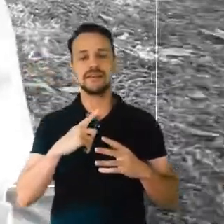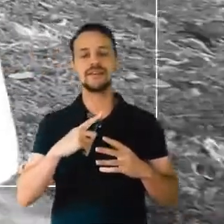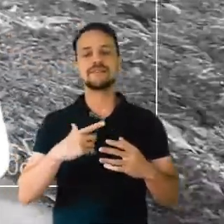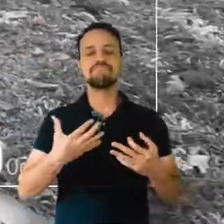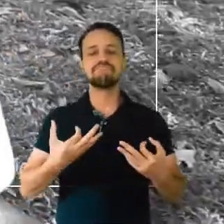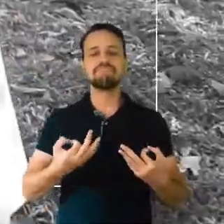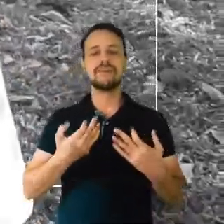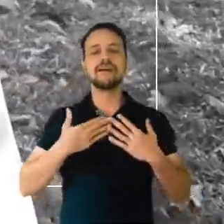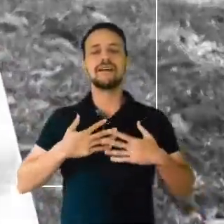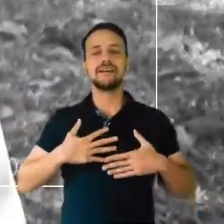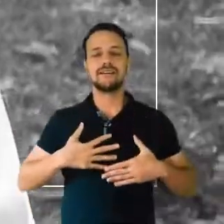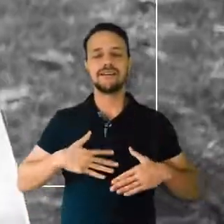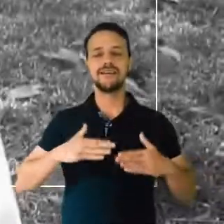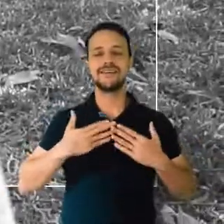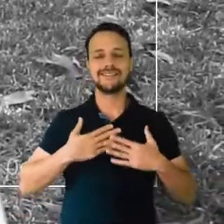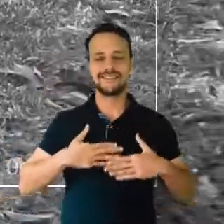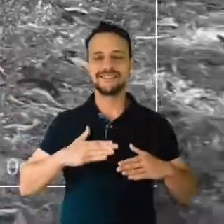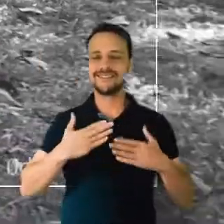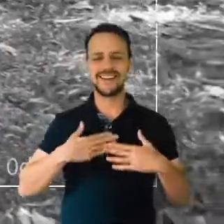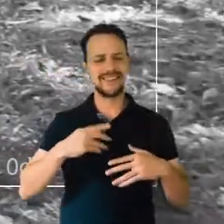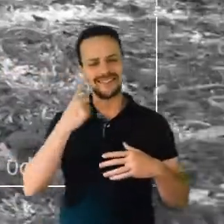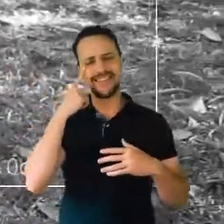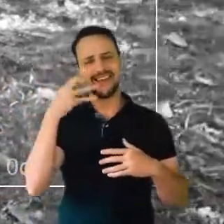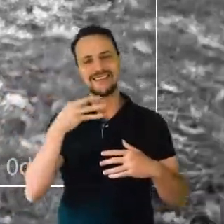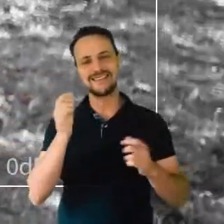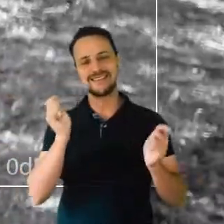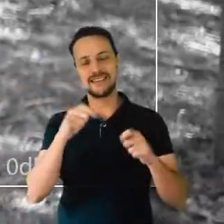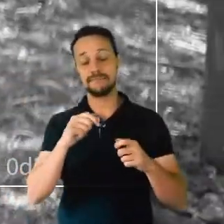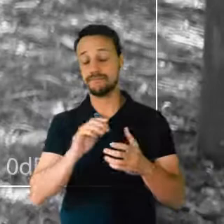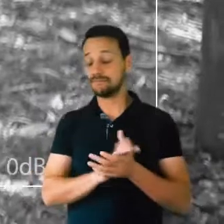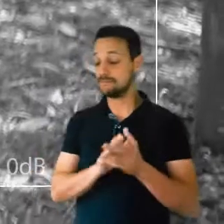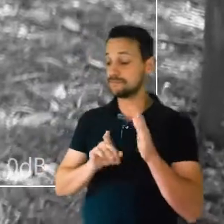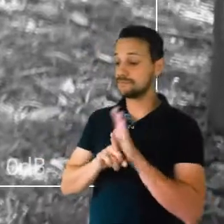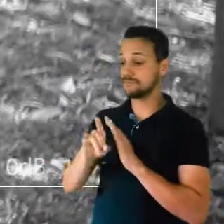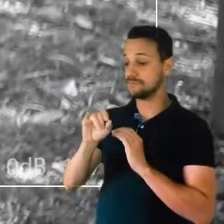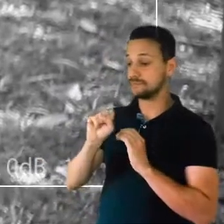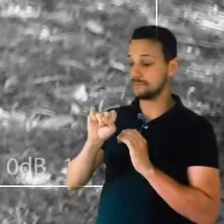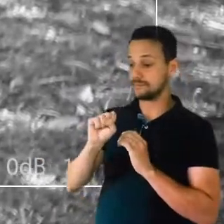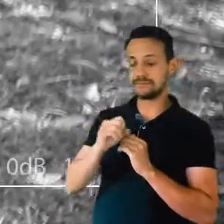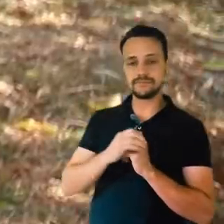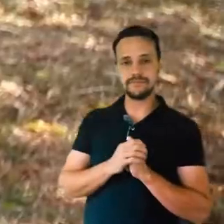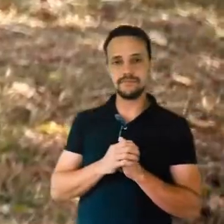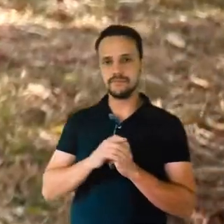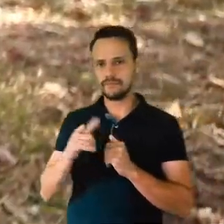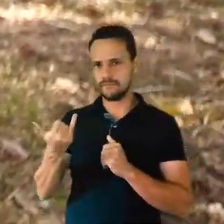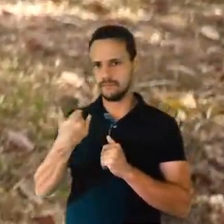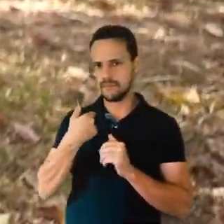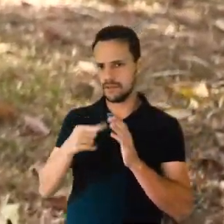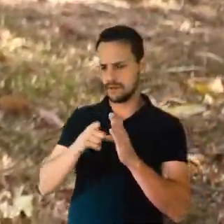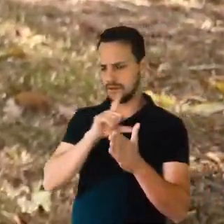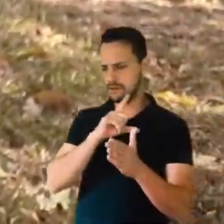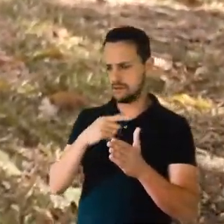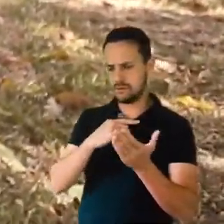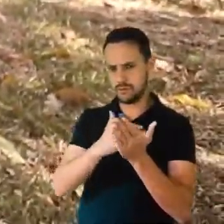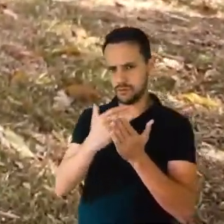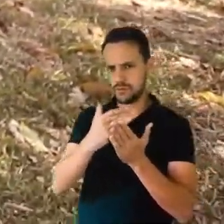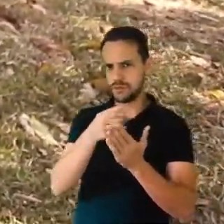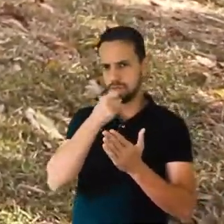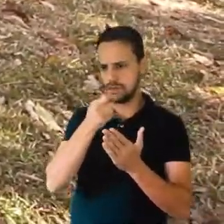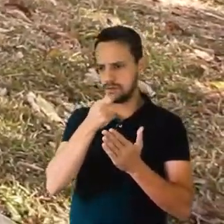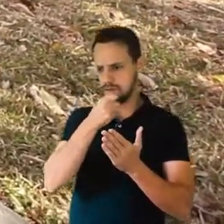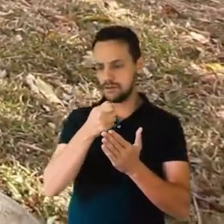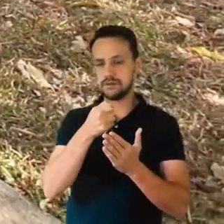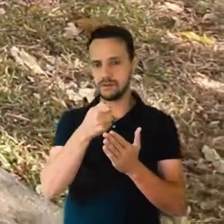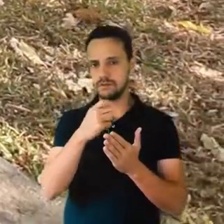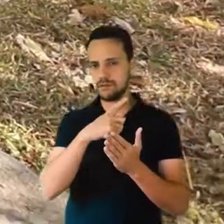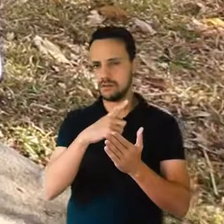uma meditação, umas respirações, parte, né? Com certeza. Ô Isis, e como você disse lá no início da entrevista,